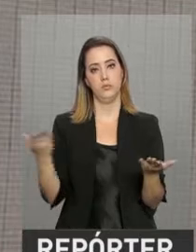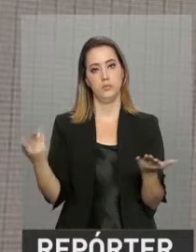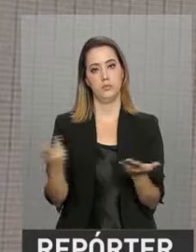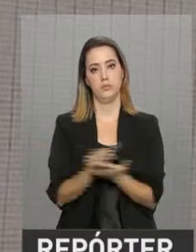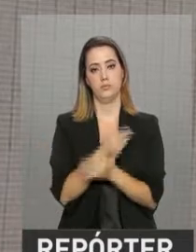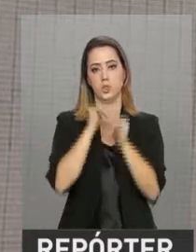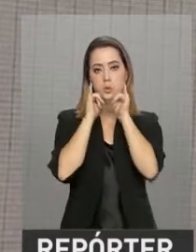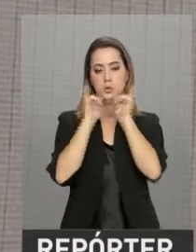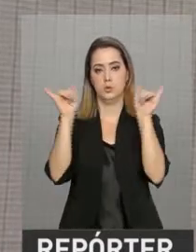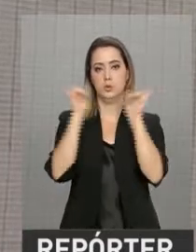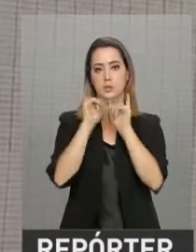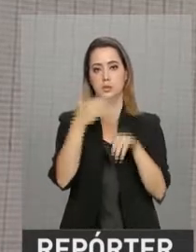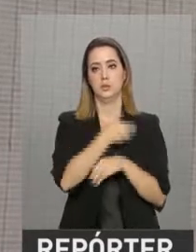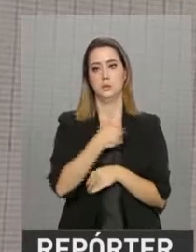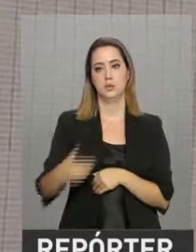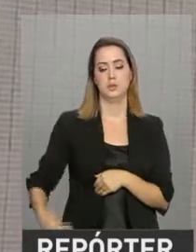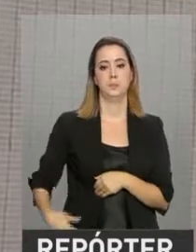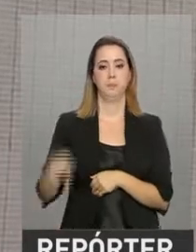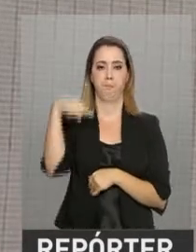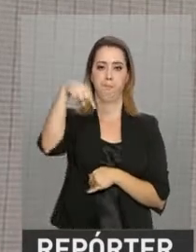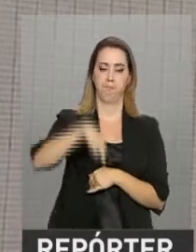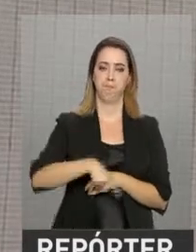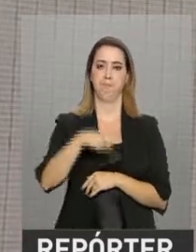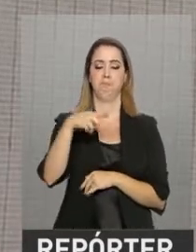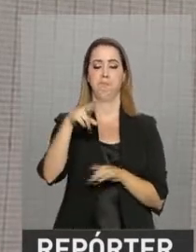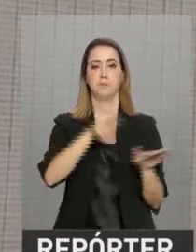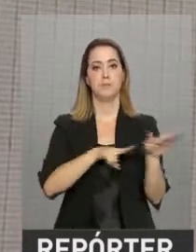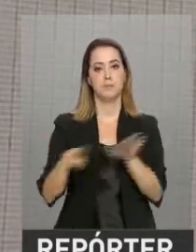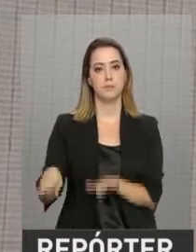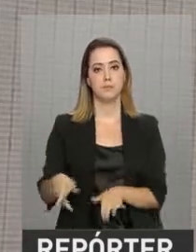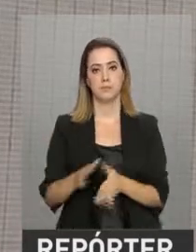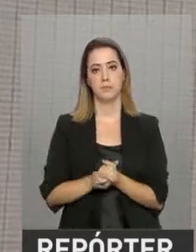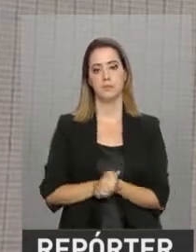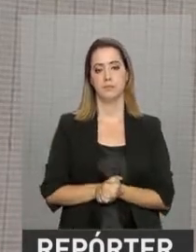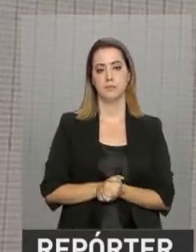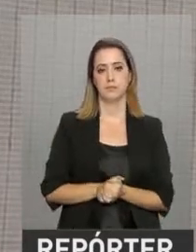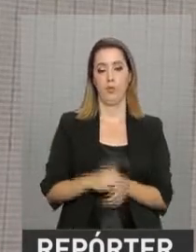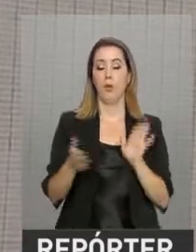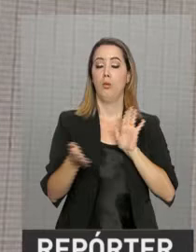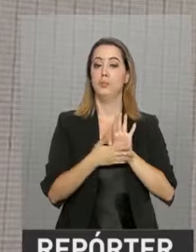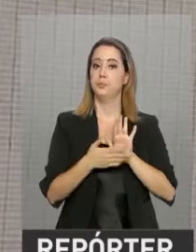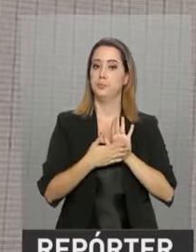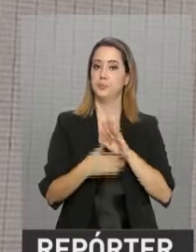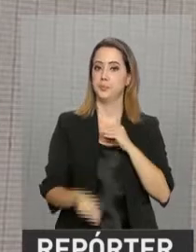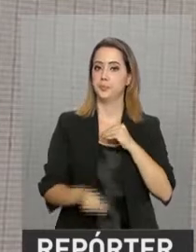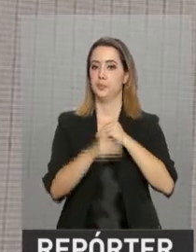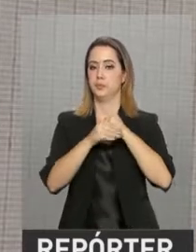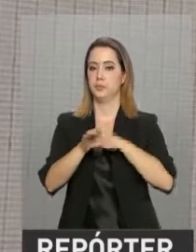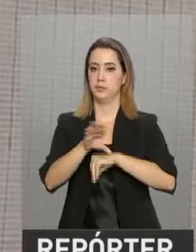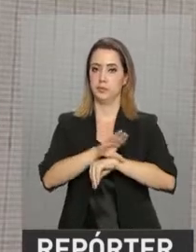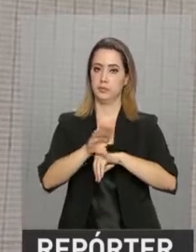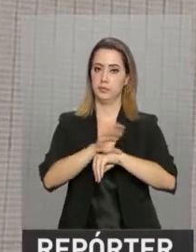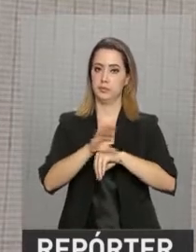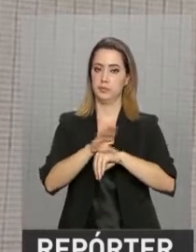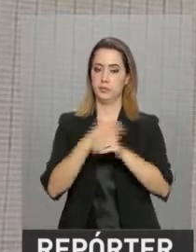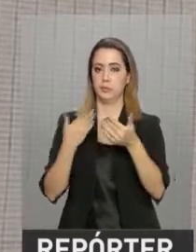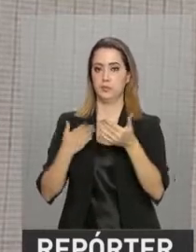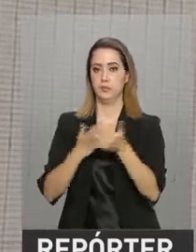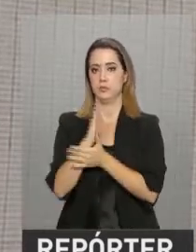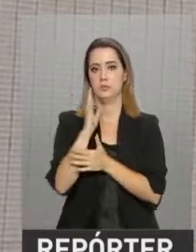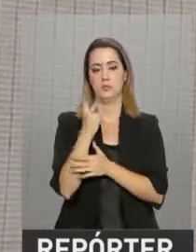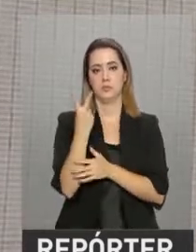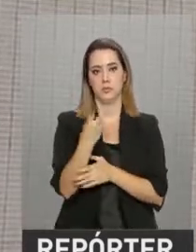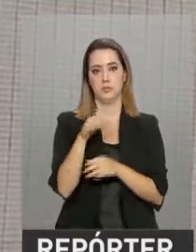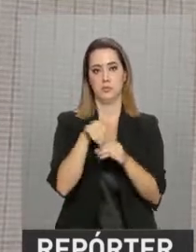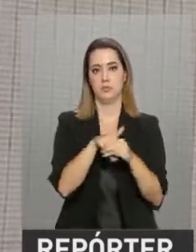divulgadas pelo governo ainda nesta semana a proposta que estabelece um teto para o aumento dos gastos públicos foi aprovado em